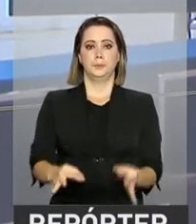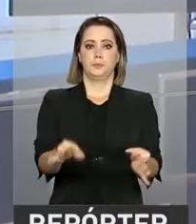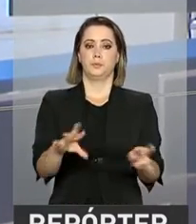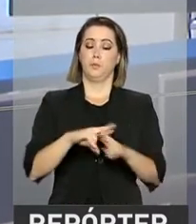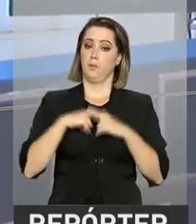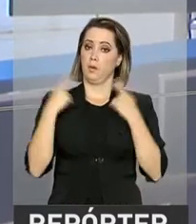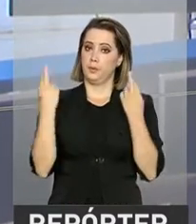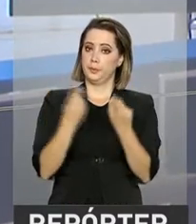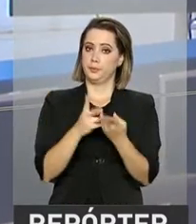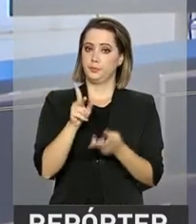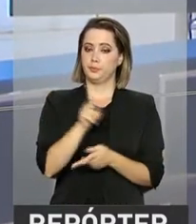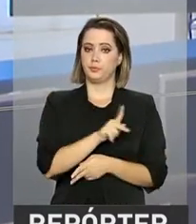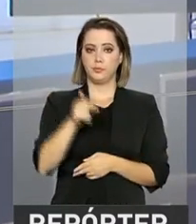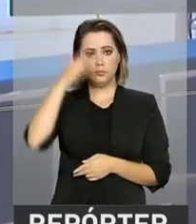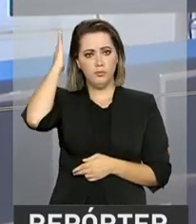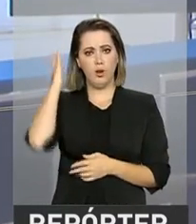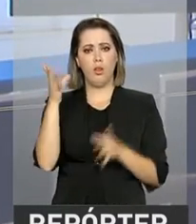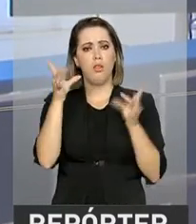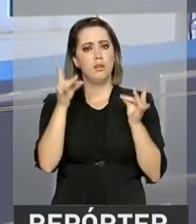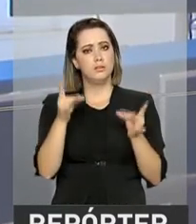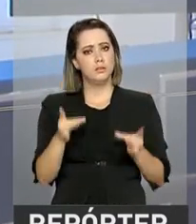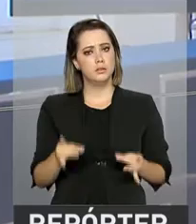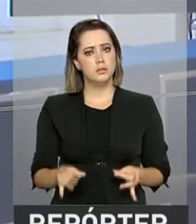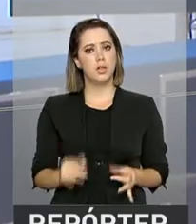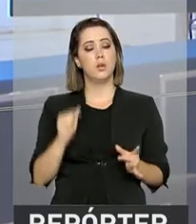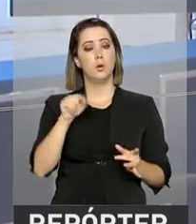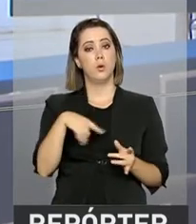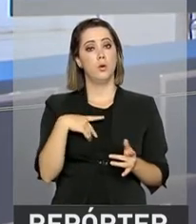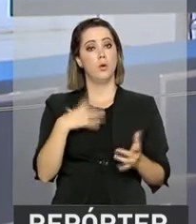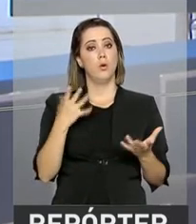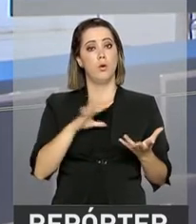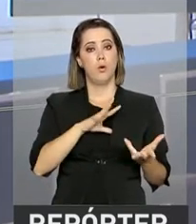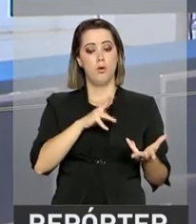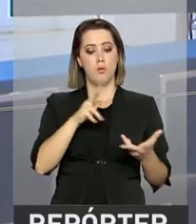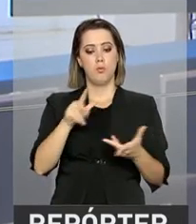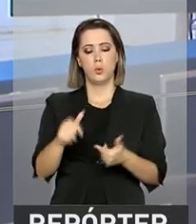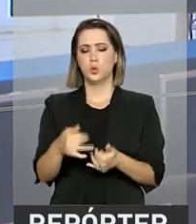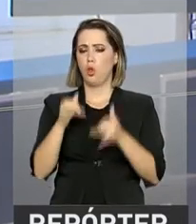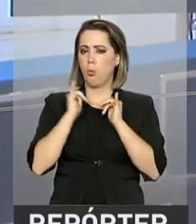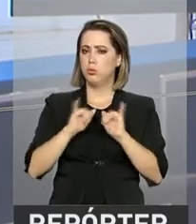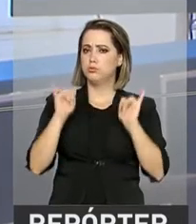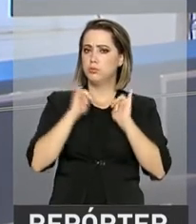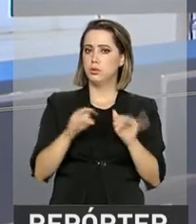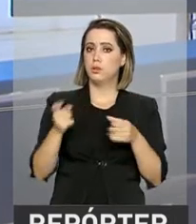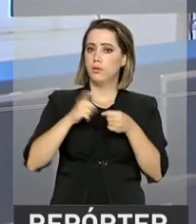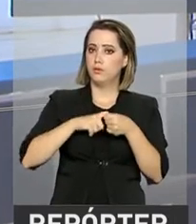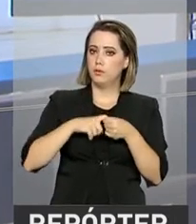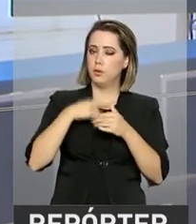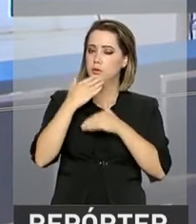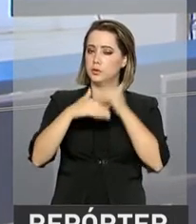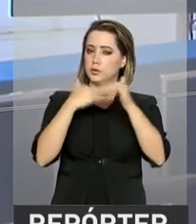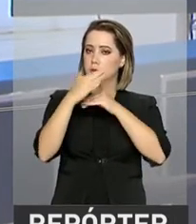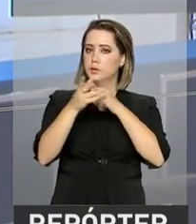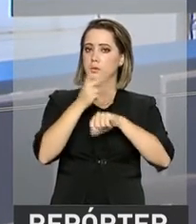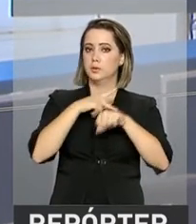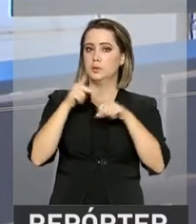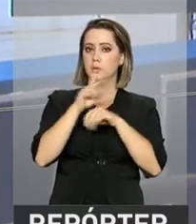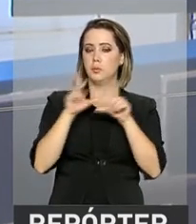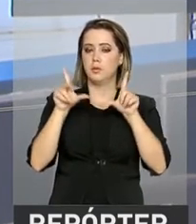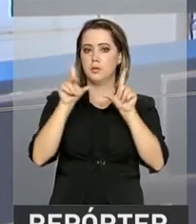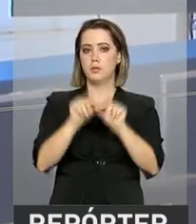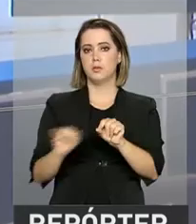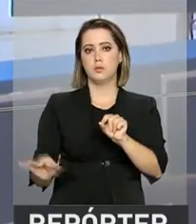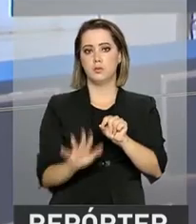tecnológica. Na reunião, Temer destacou a repercussão internacional da retomada do crescimento do país, a queda da inflação e a